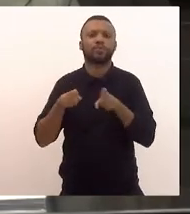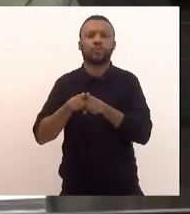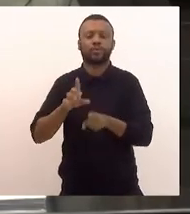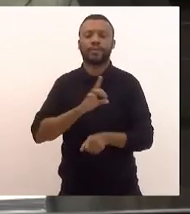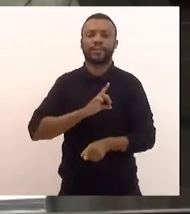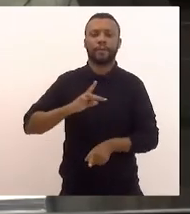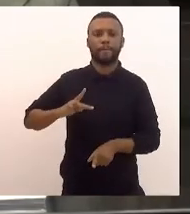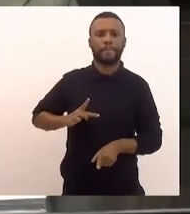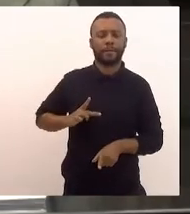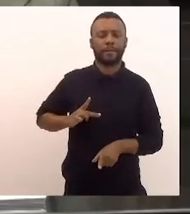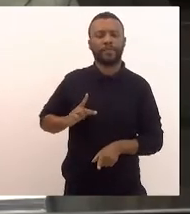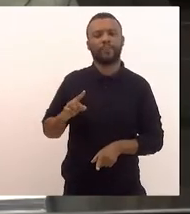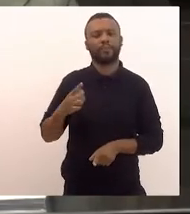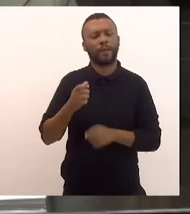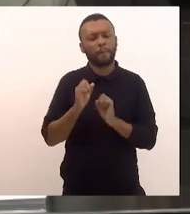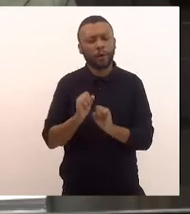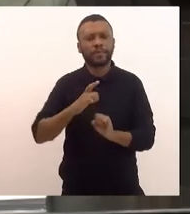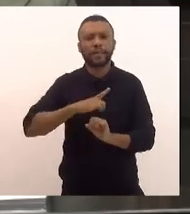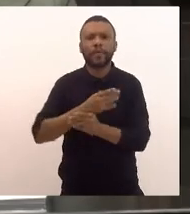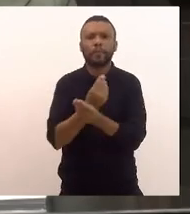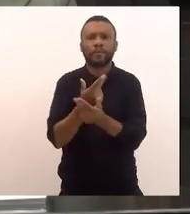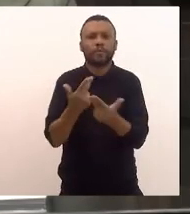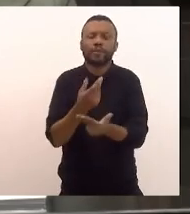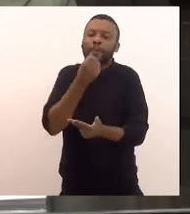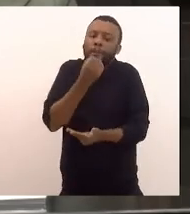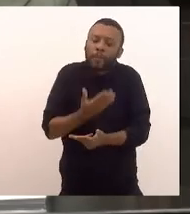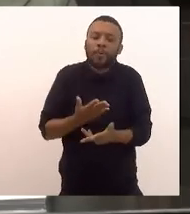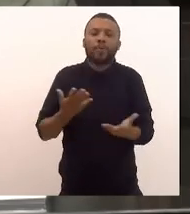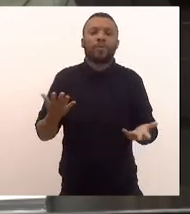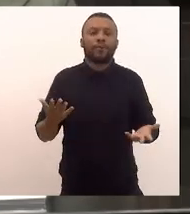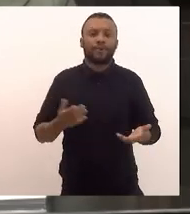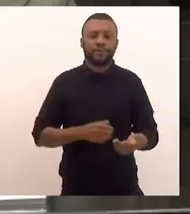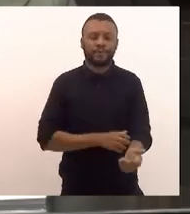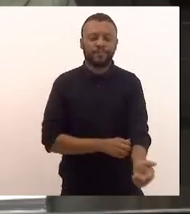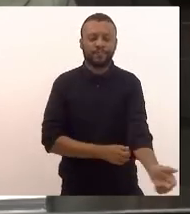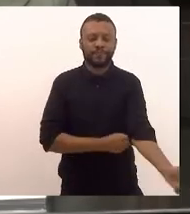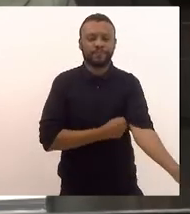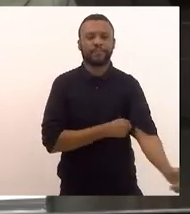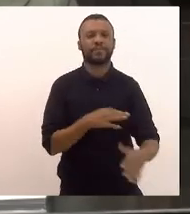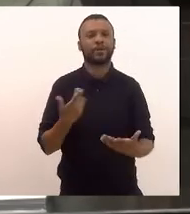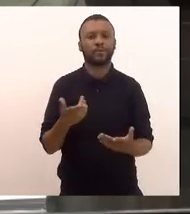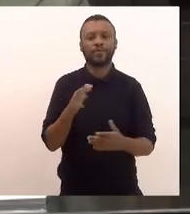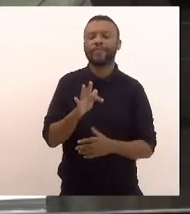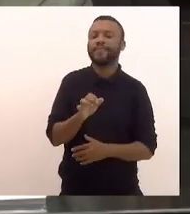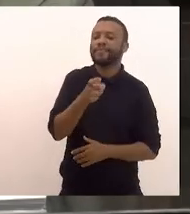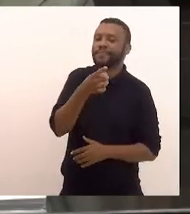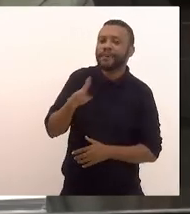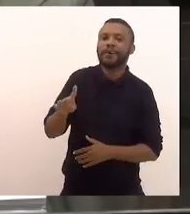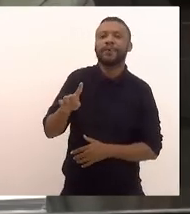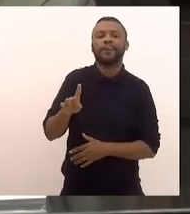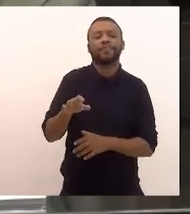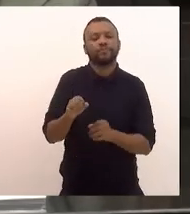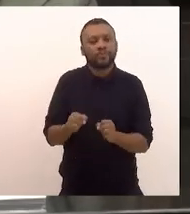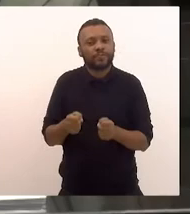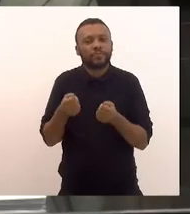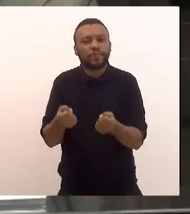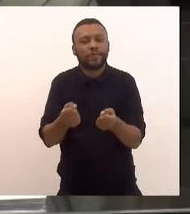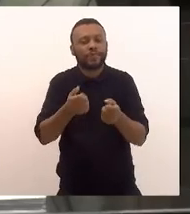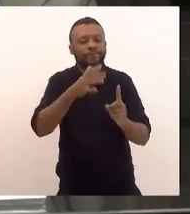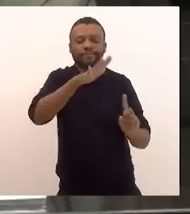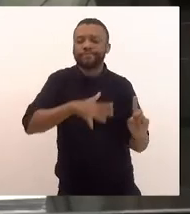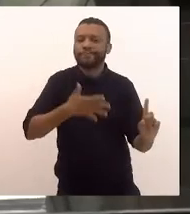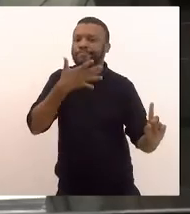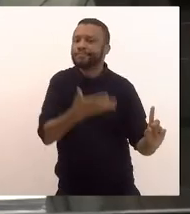Defensoria Pública Pode render muitos frutos e eu sou aqui um fã defensor né fazer saudação uma